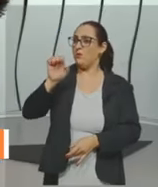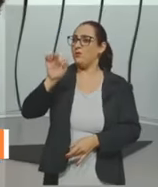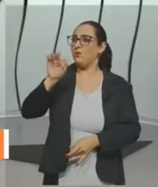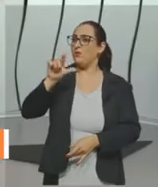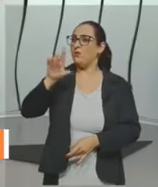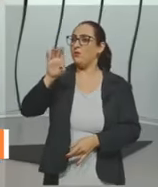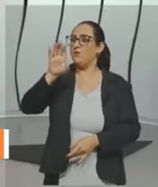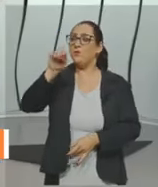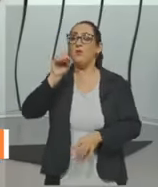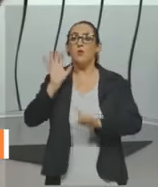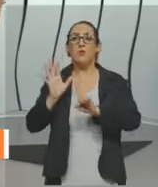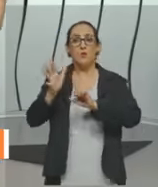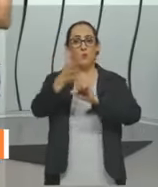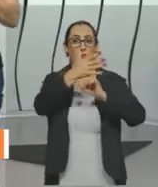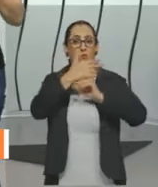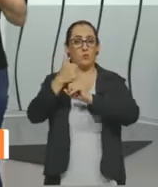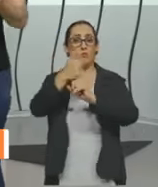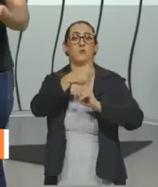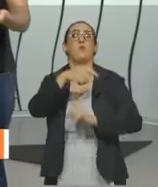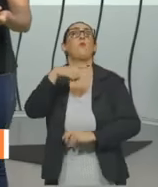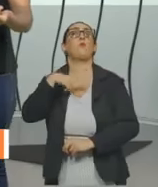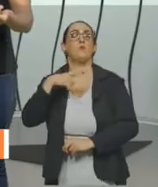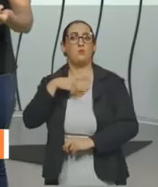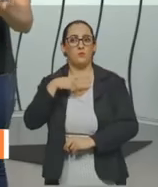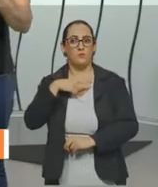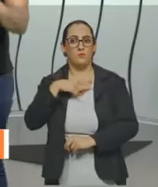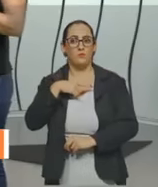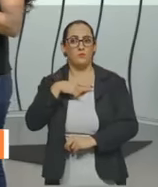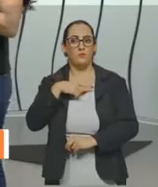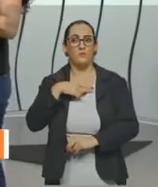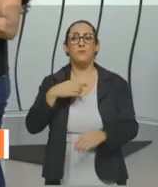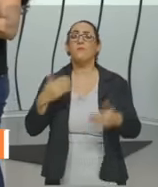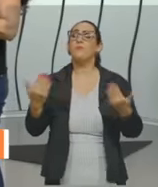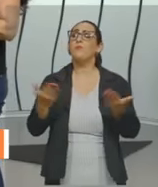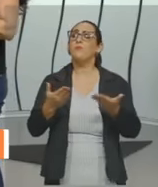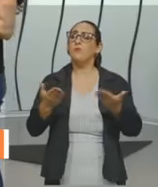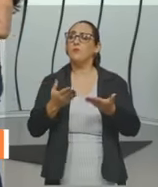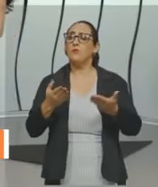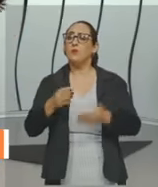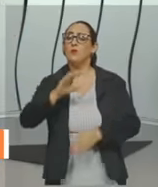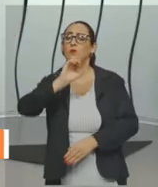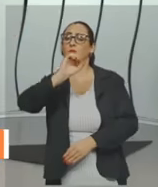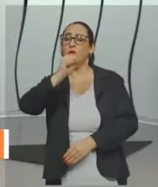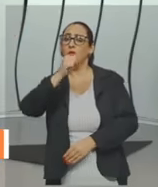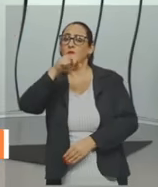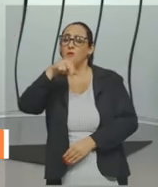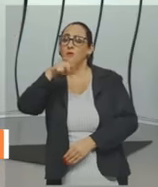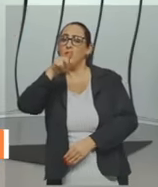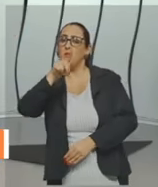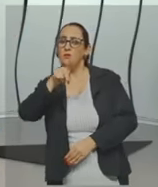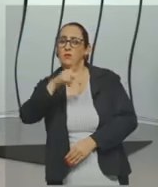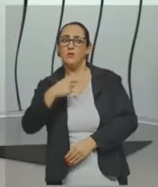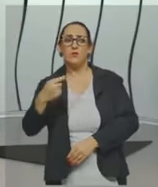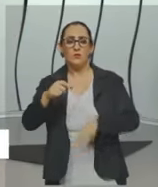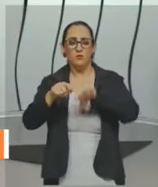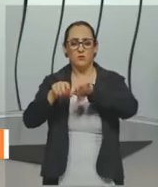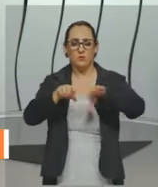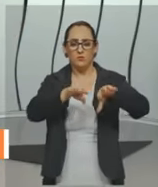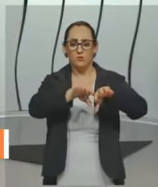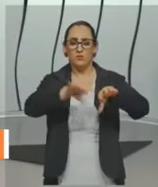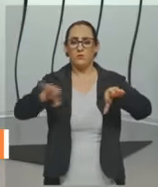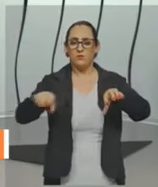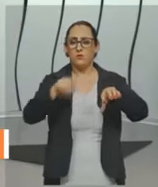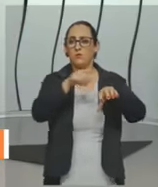Vamos lá, sistema nervoso periférico, nós temos o somático e temos o sistema nervoso autônomo. Somático